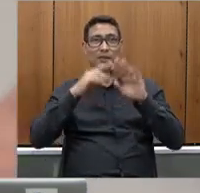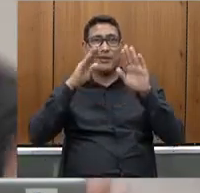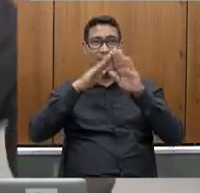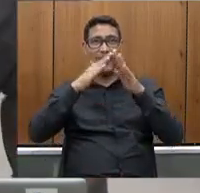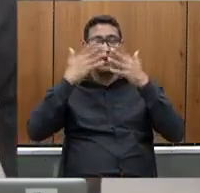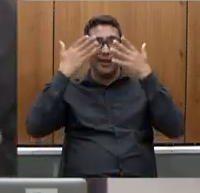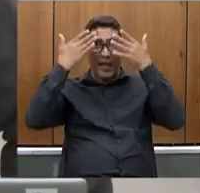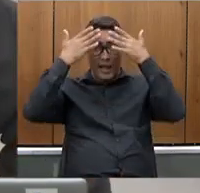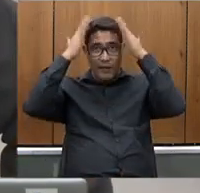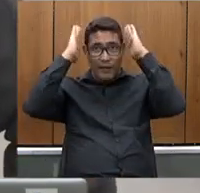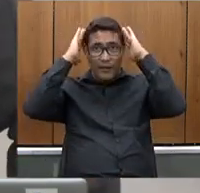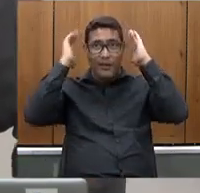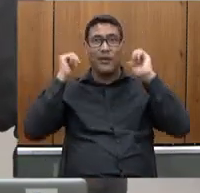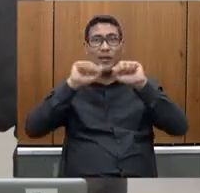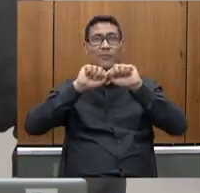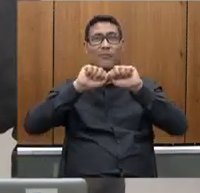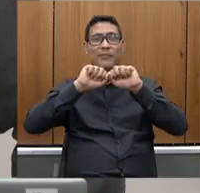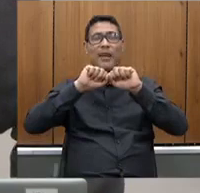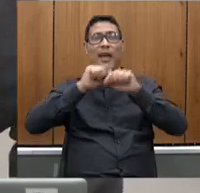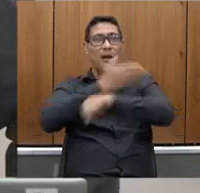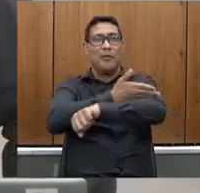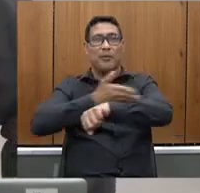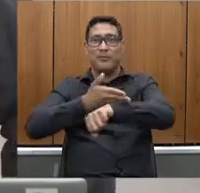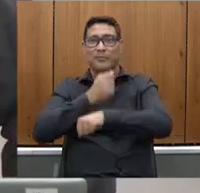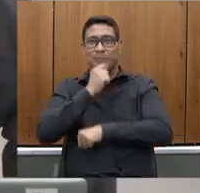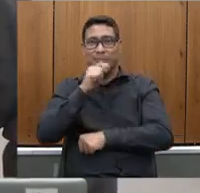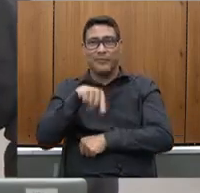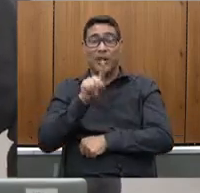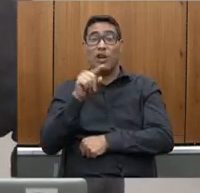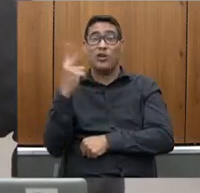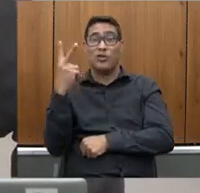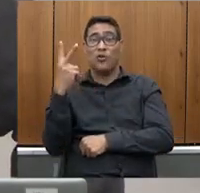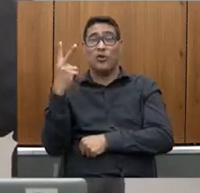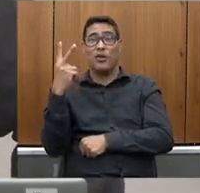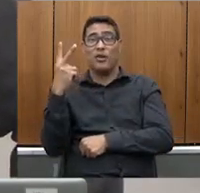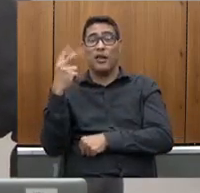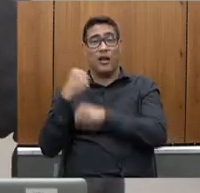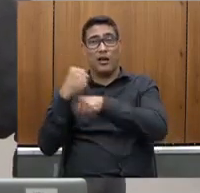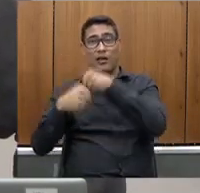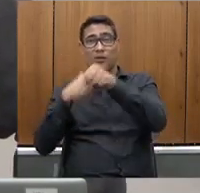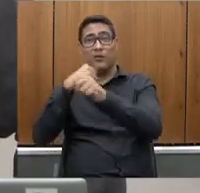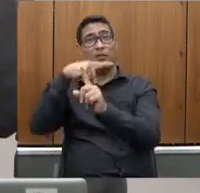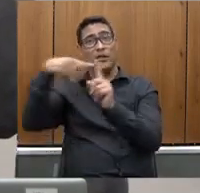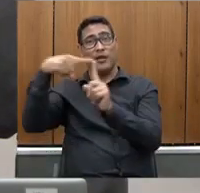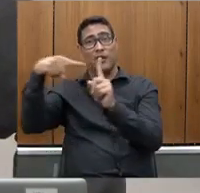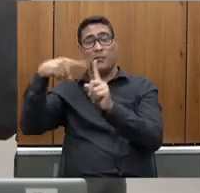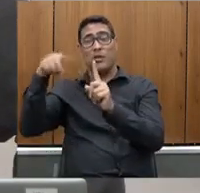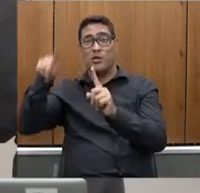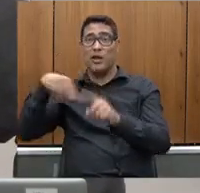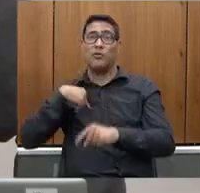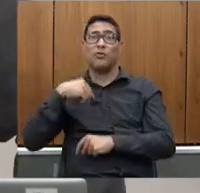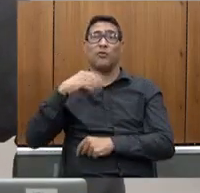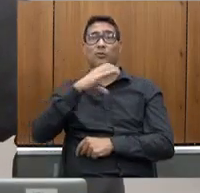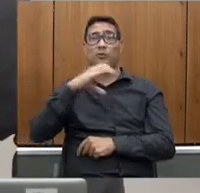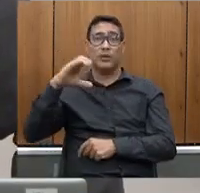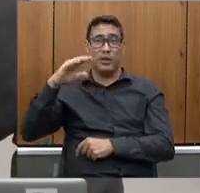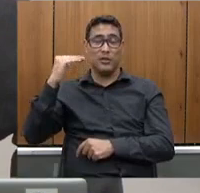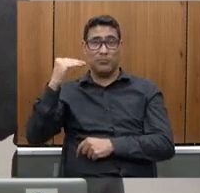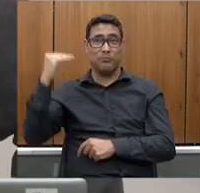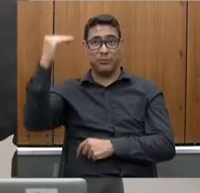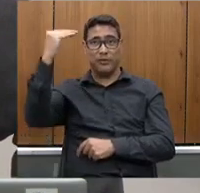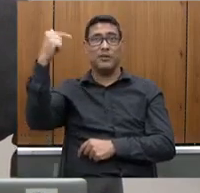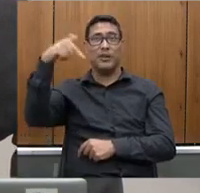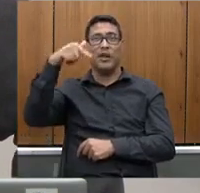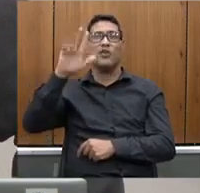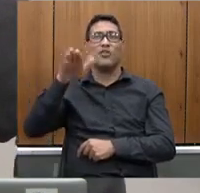e a do Senhor pelo pelo fardo de dois anos e meio como como Comandante geral já deu uma clareada eu queria